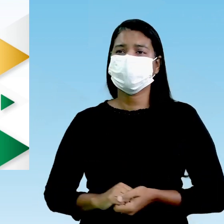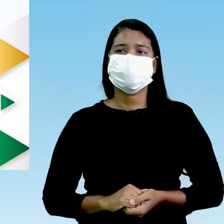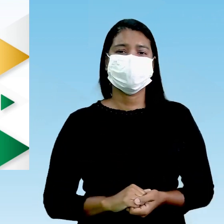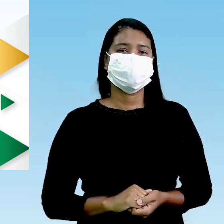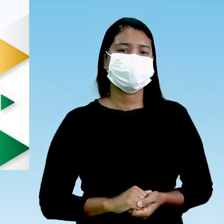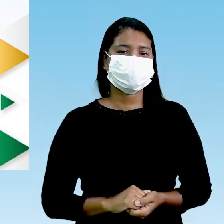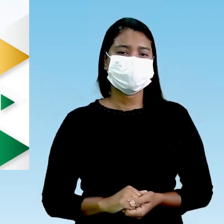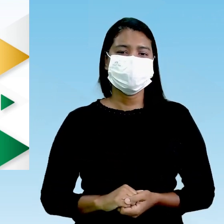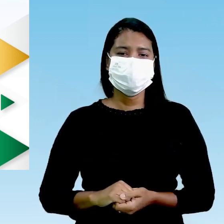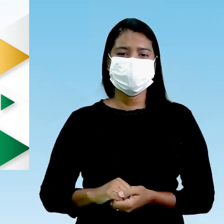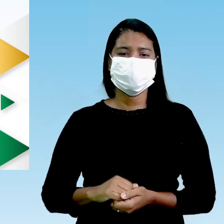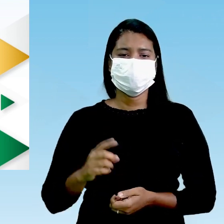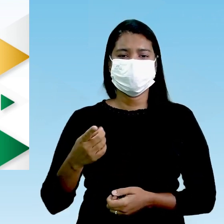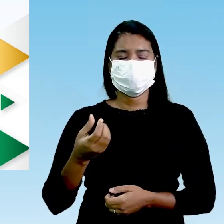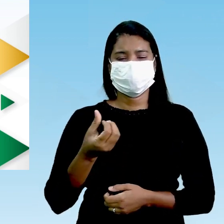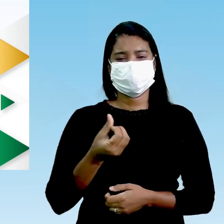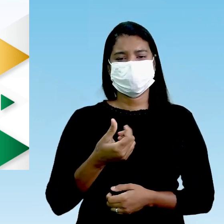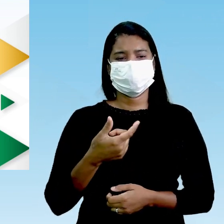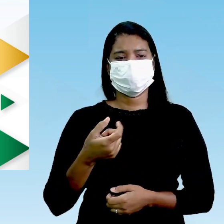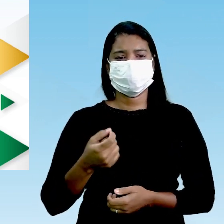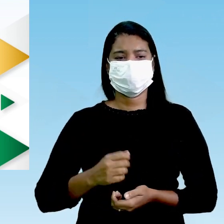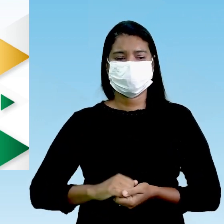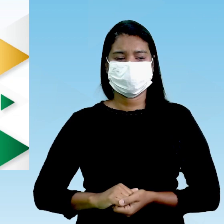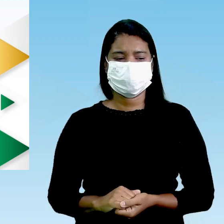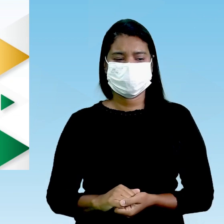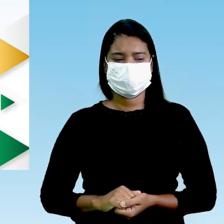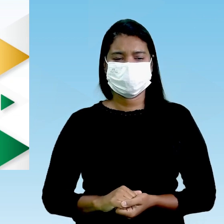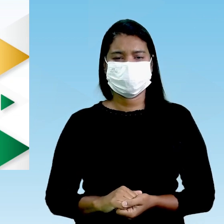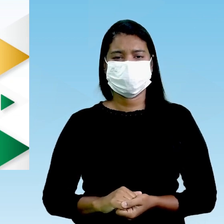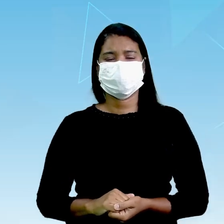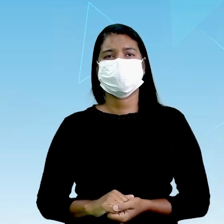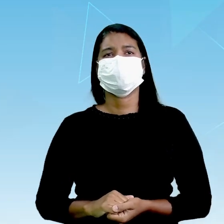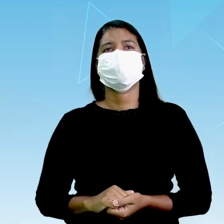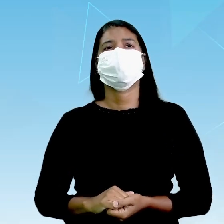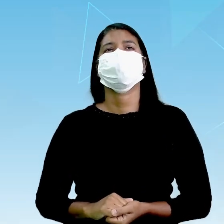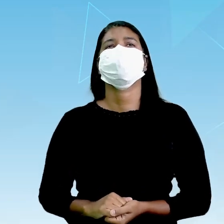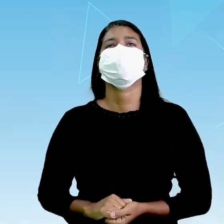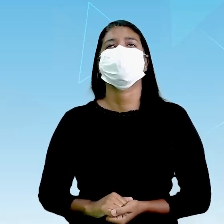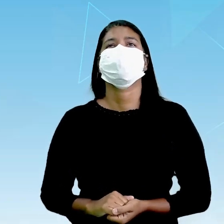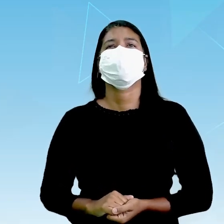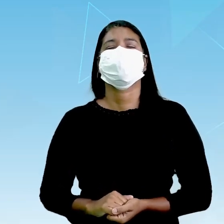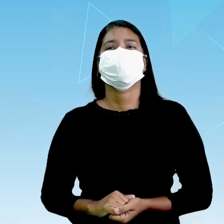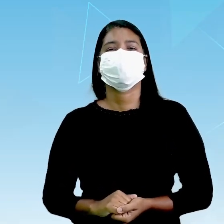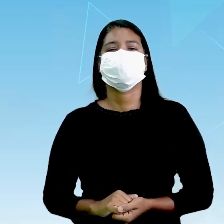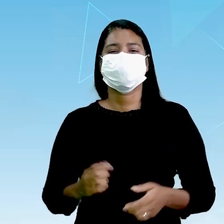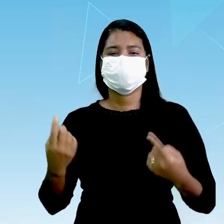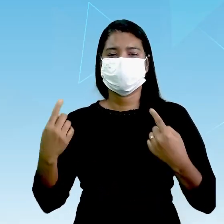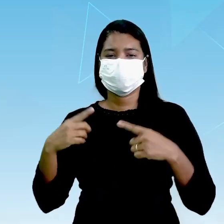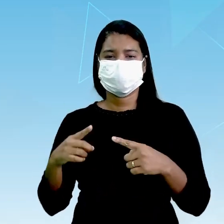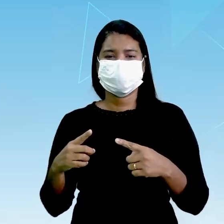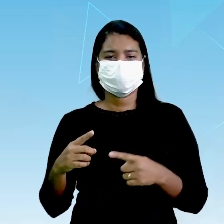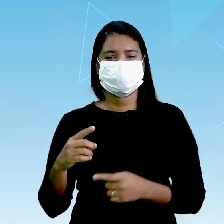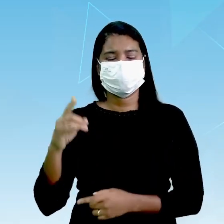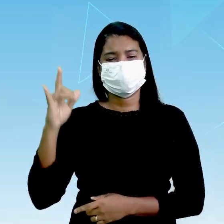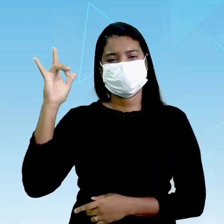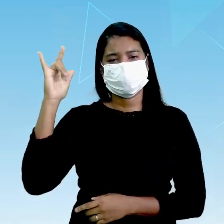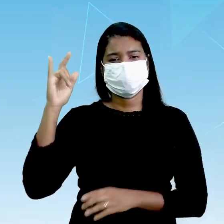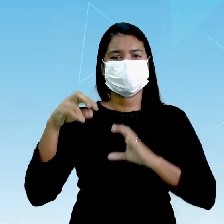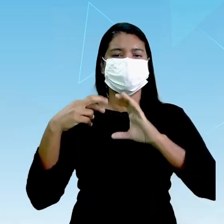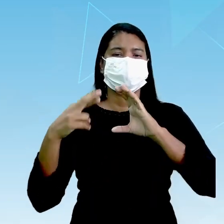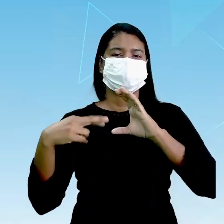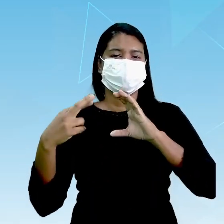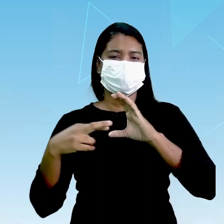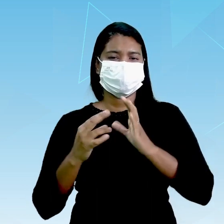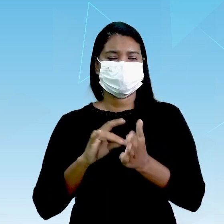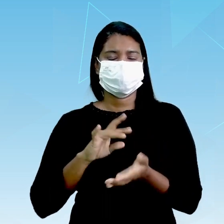internos é 1620 graus, ok? Aí é desafio. Manda pra gente no Instagram, Robertão da